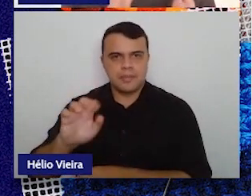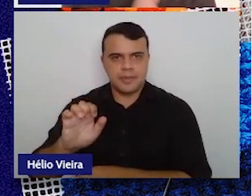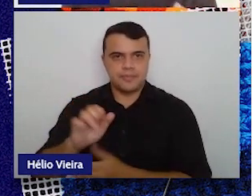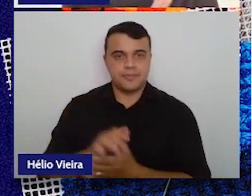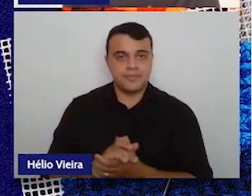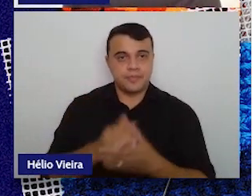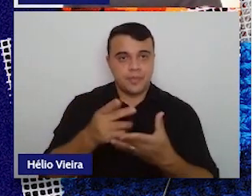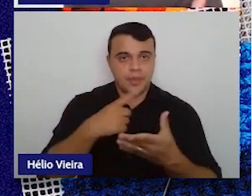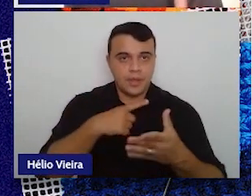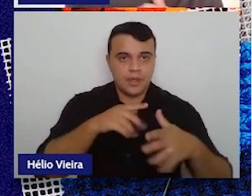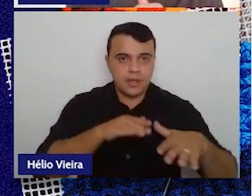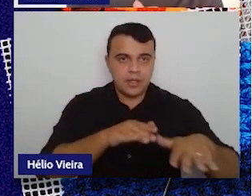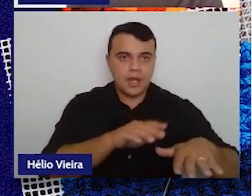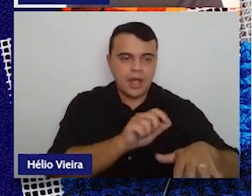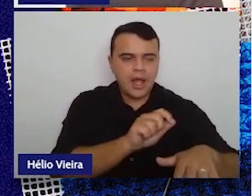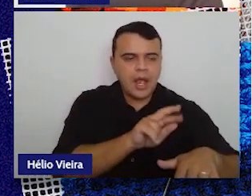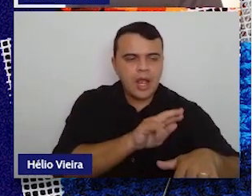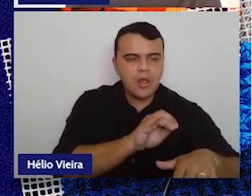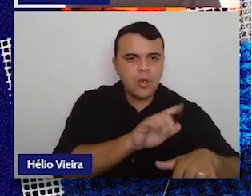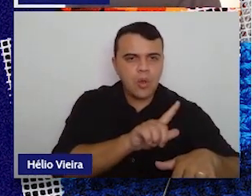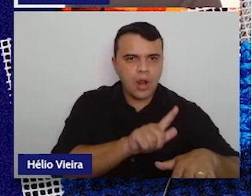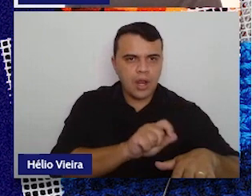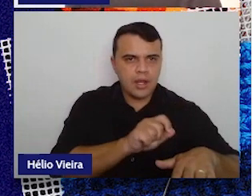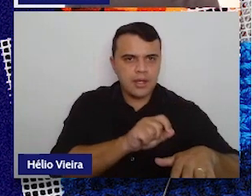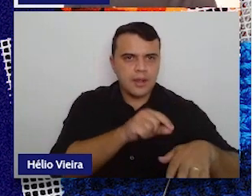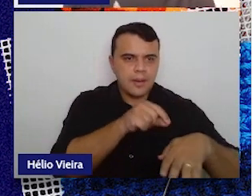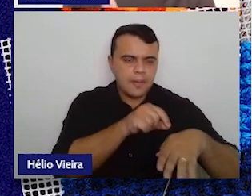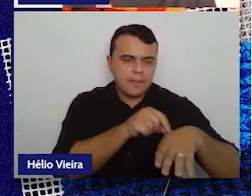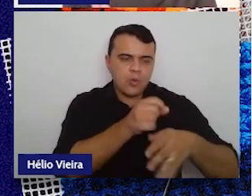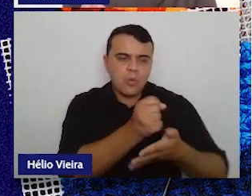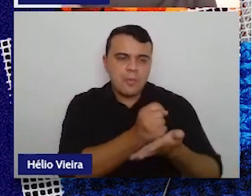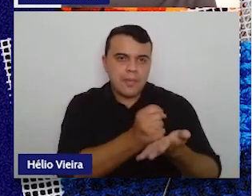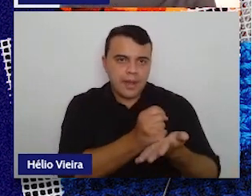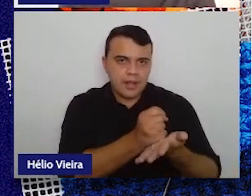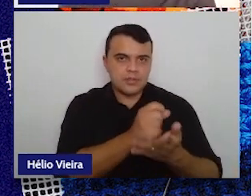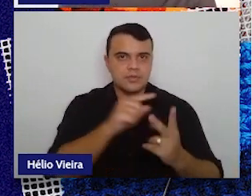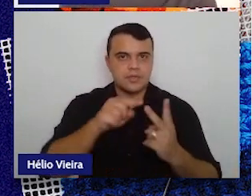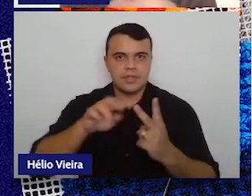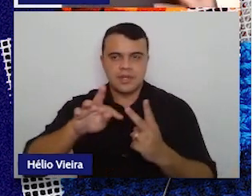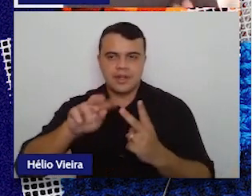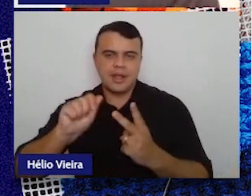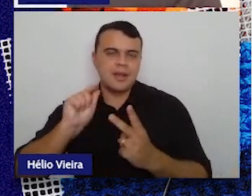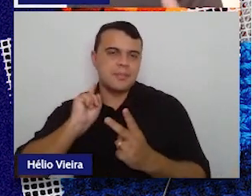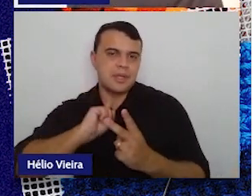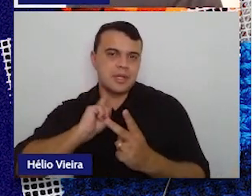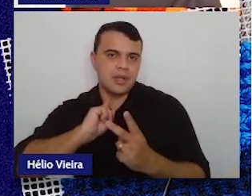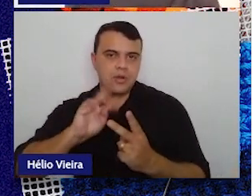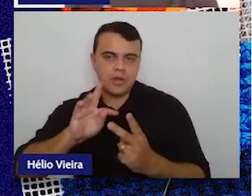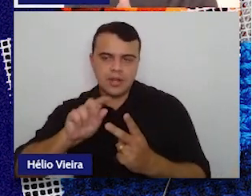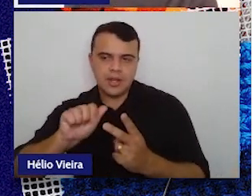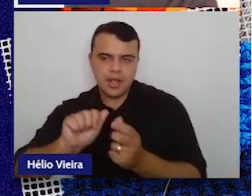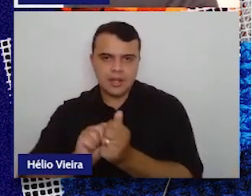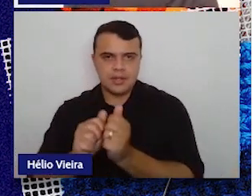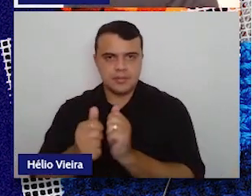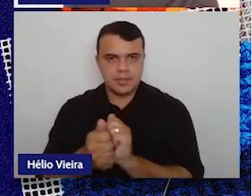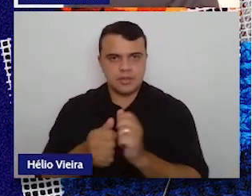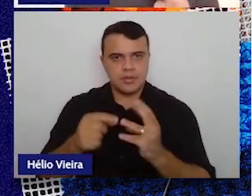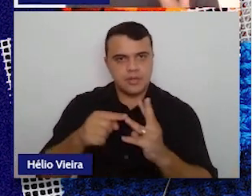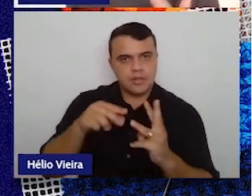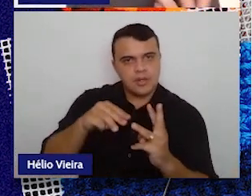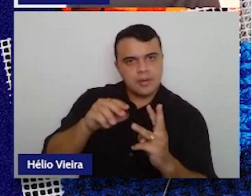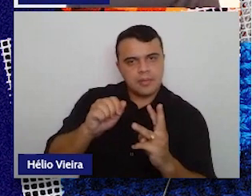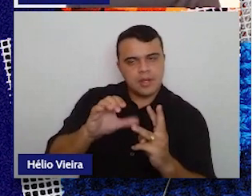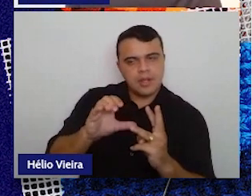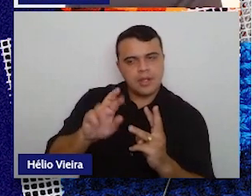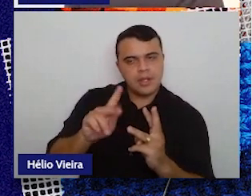Então, da tapeçaria arraiola, o ponto básico do arraiolo, do tear mineiro, o tear adaptado, do macramê,